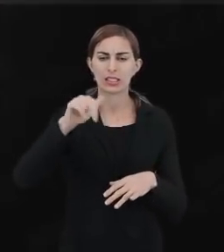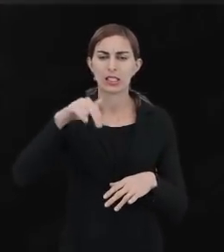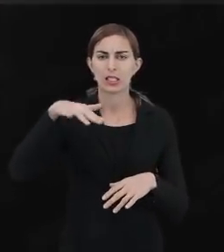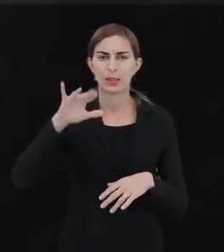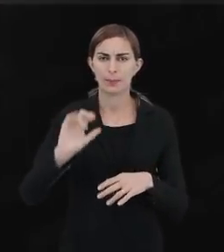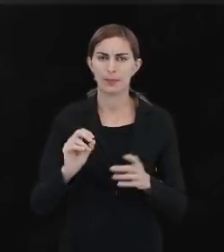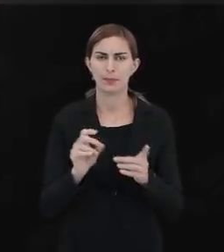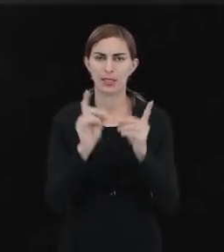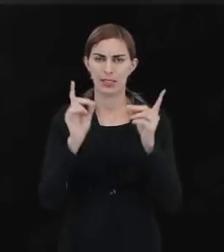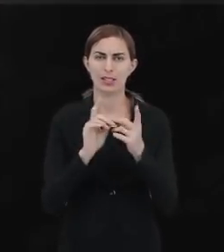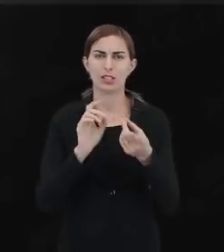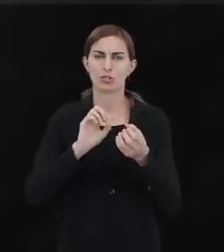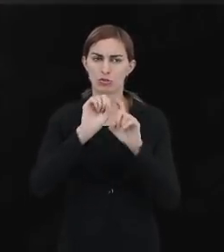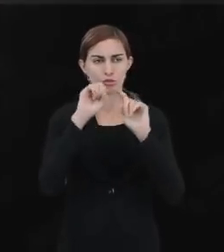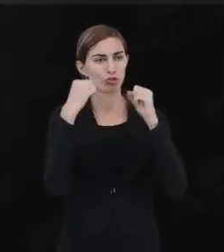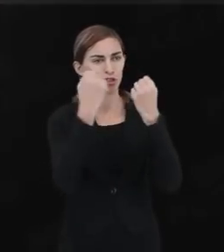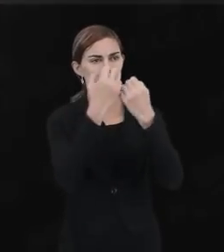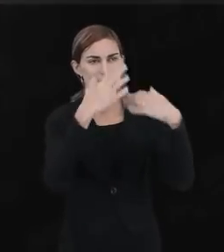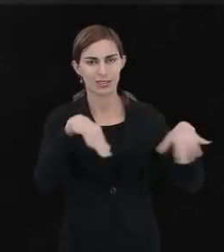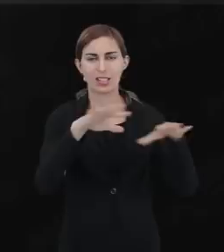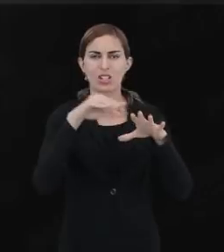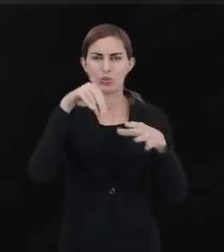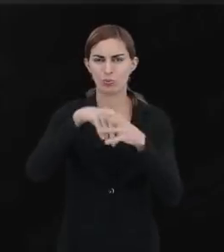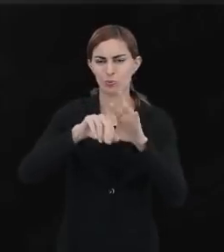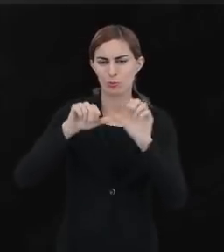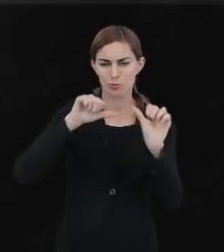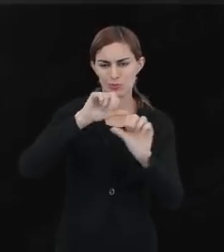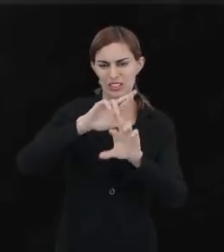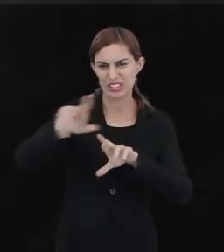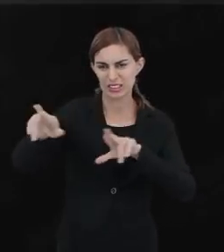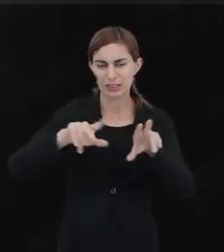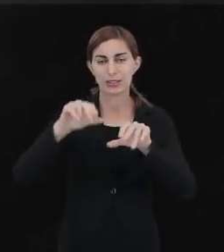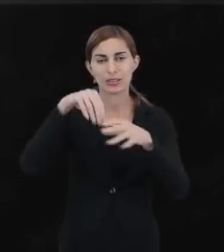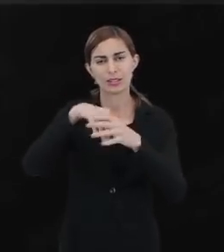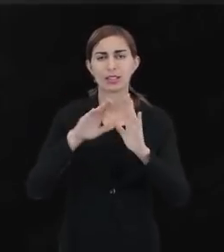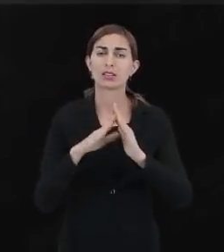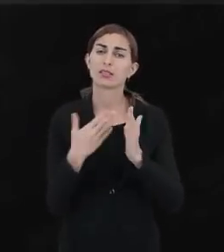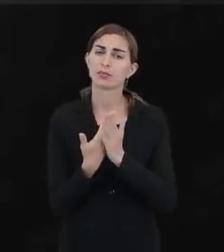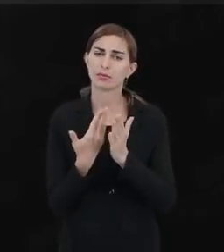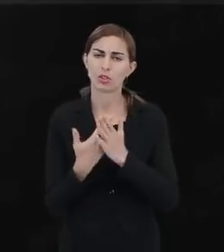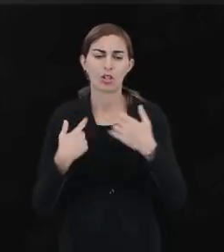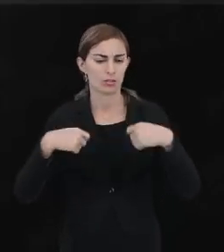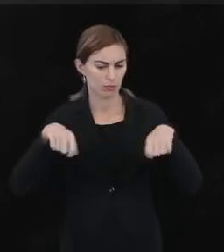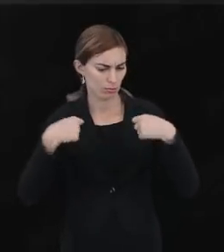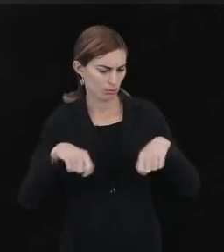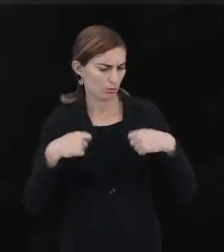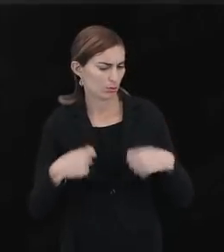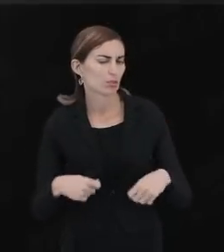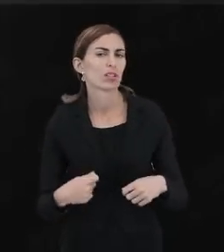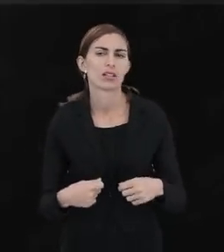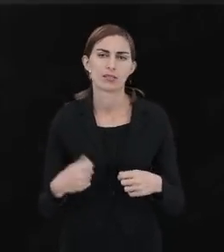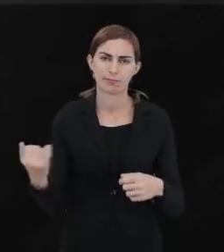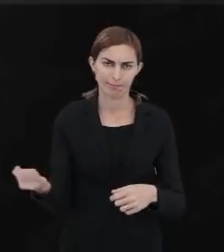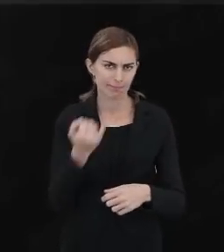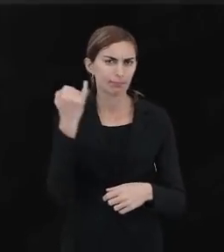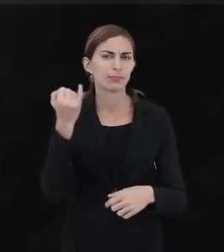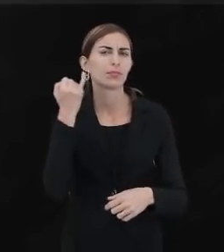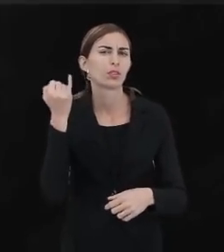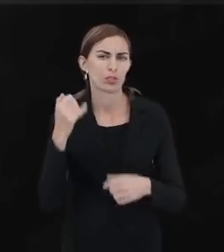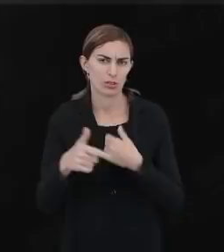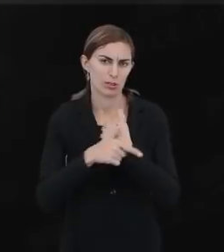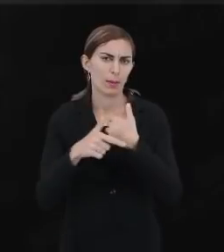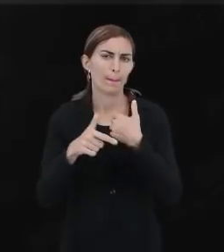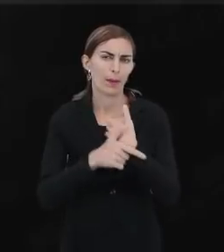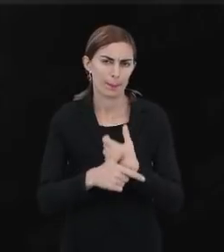temos hoje na escola e então a necessidade de nós termos unidade é importante é o